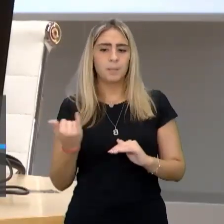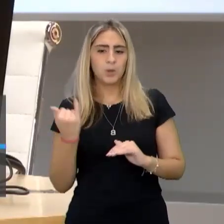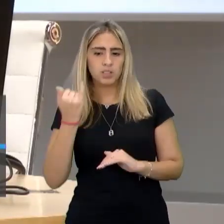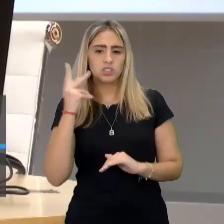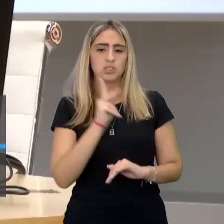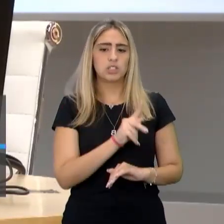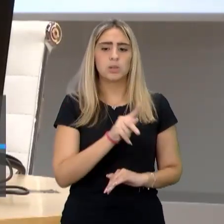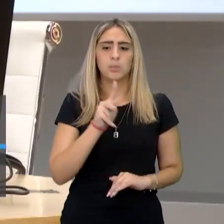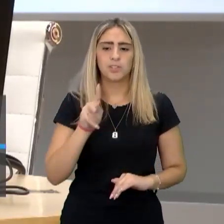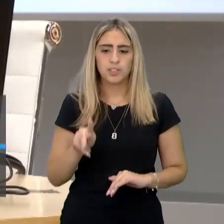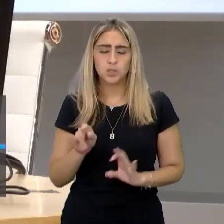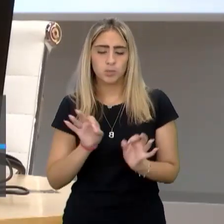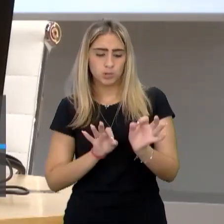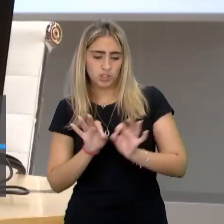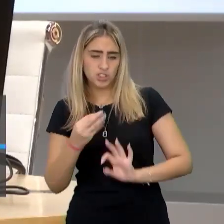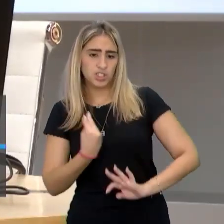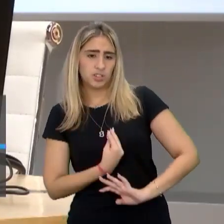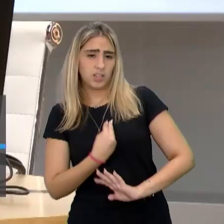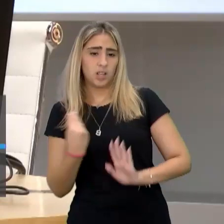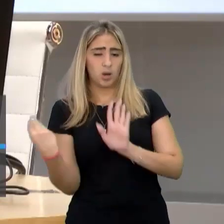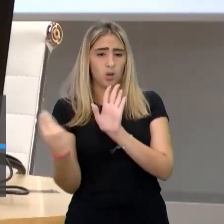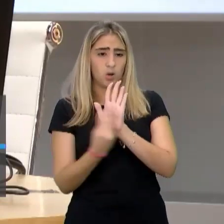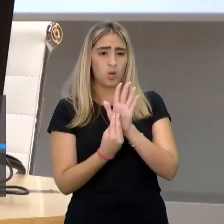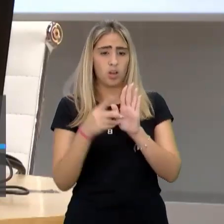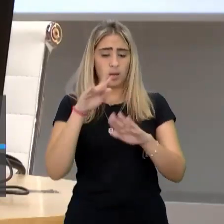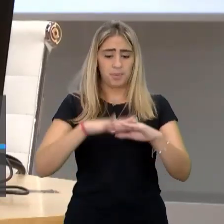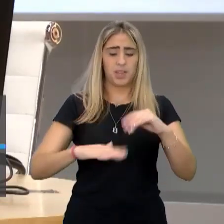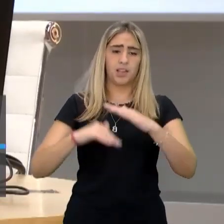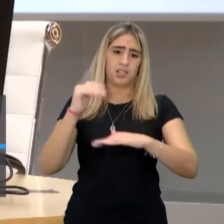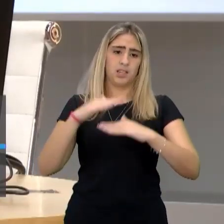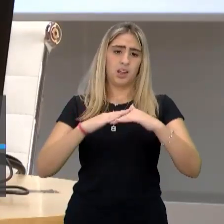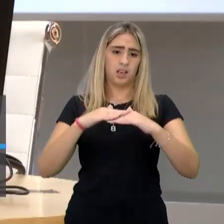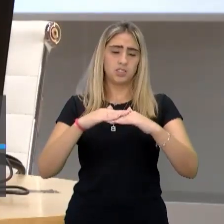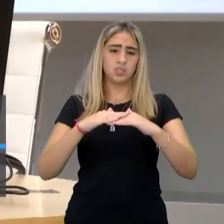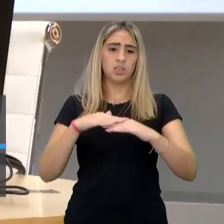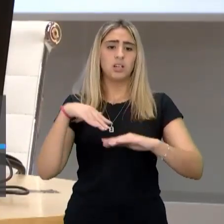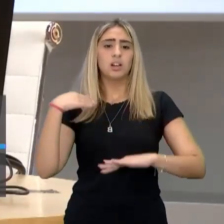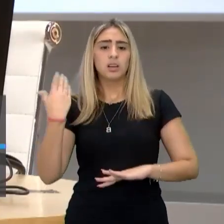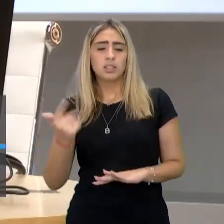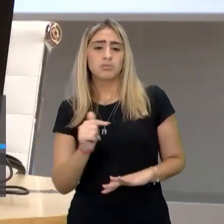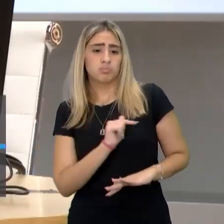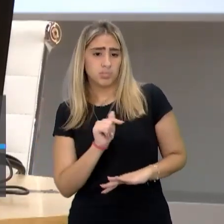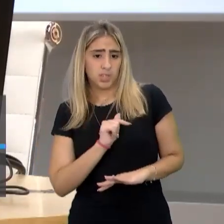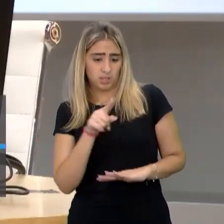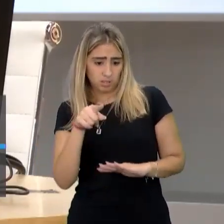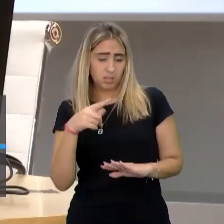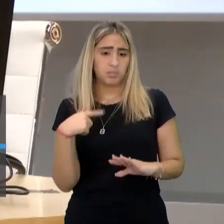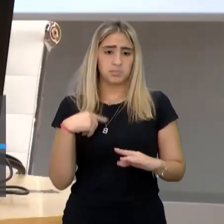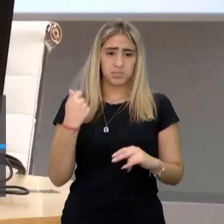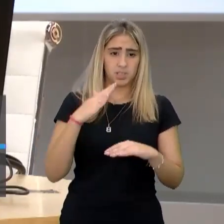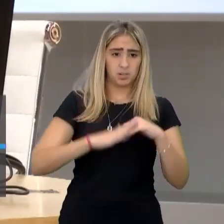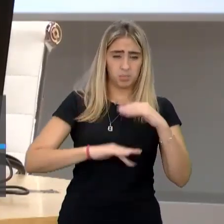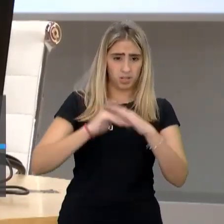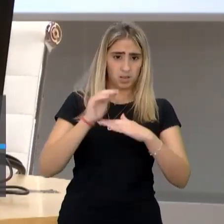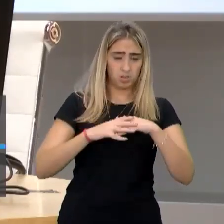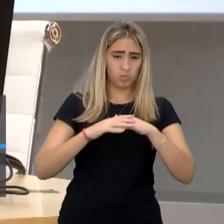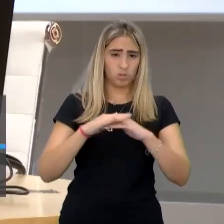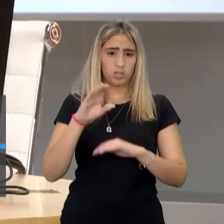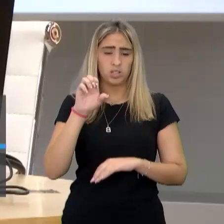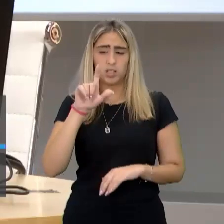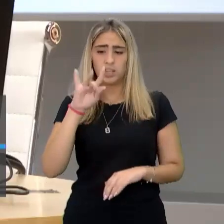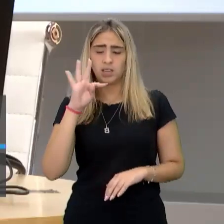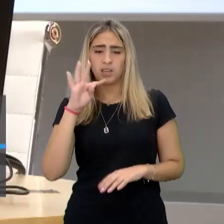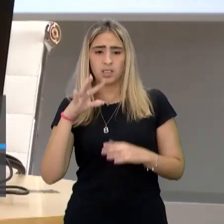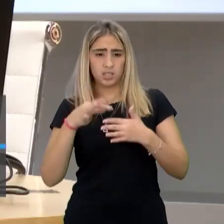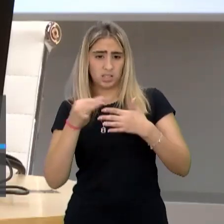que o professor de projeto de vida coloque ali as habilidades, né? Então, se tem essa demanda, tem que estar lá no plano de eletivas, na ementa,